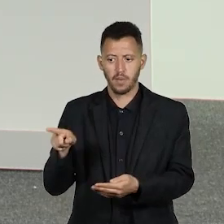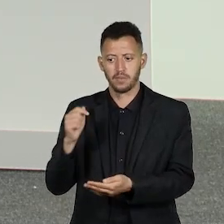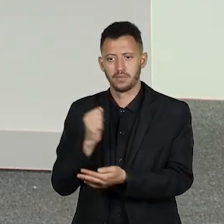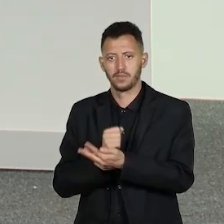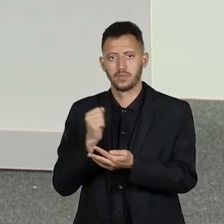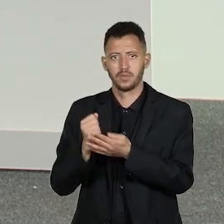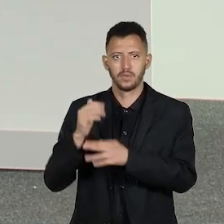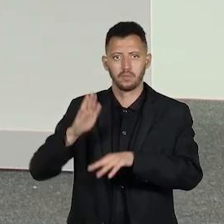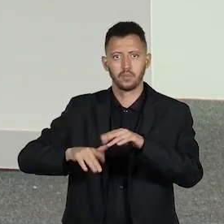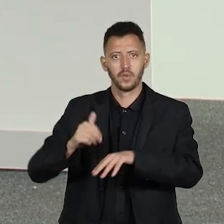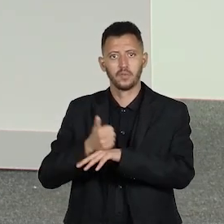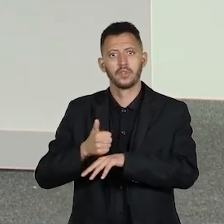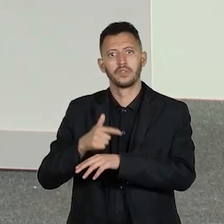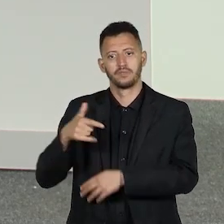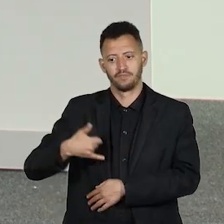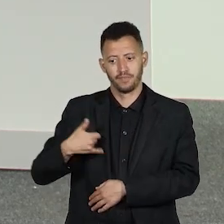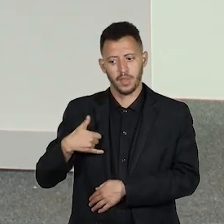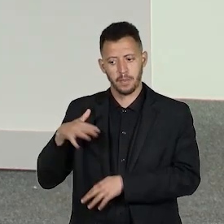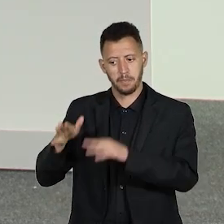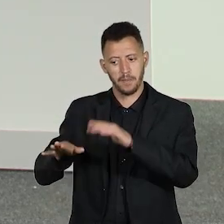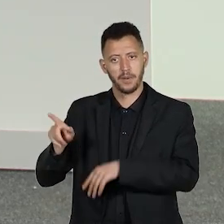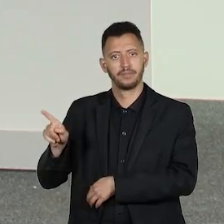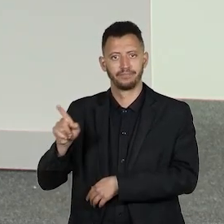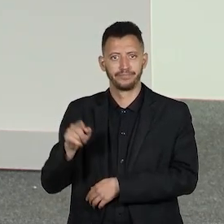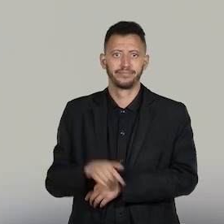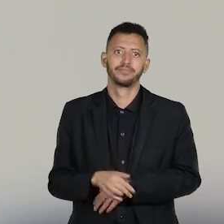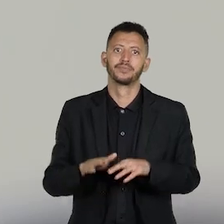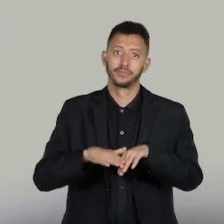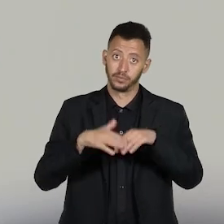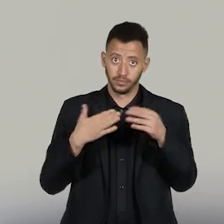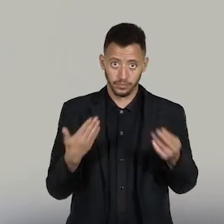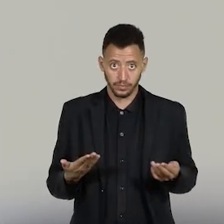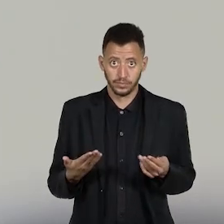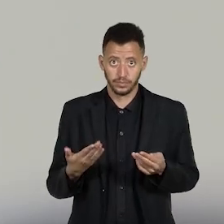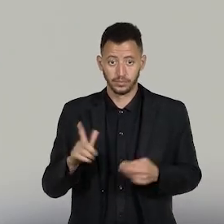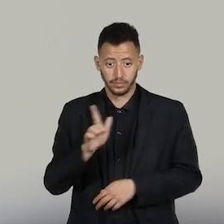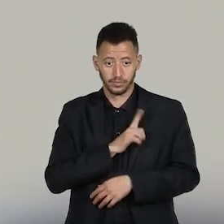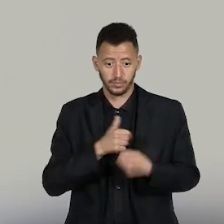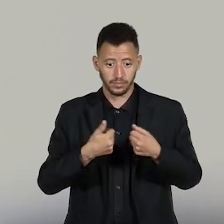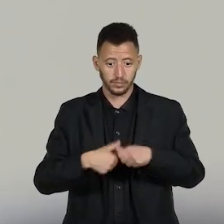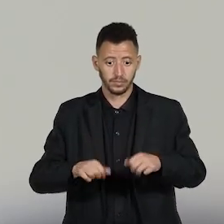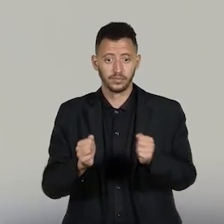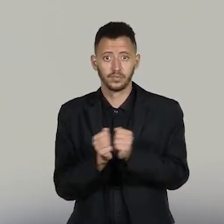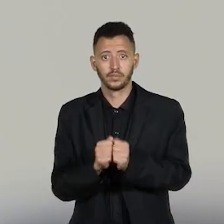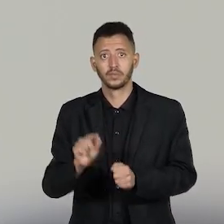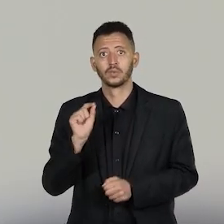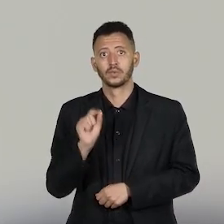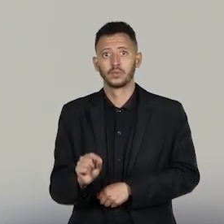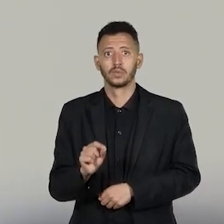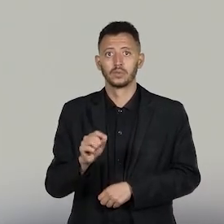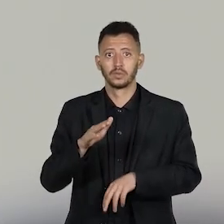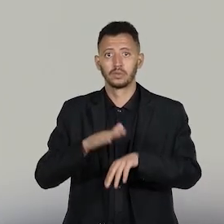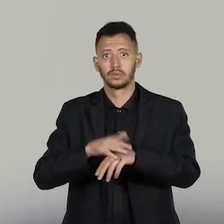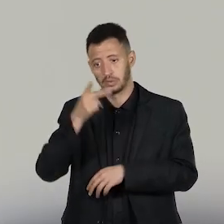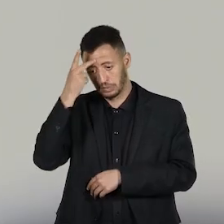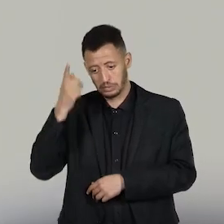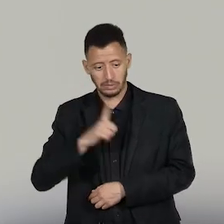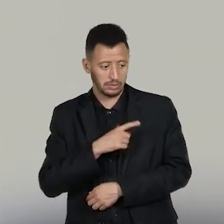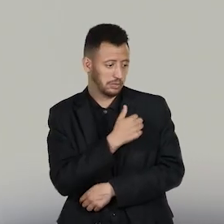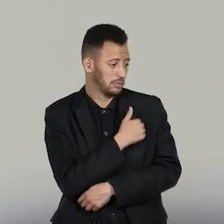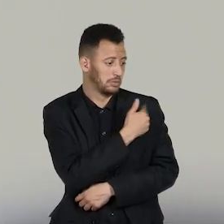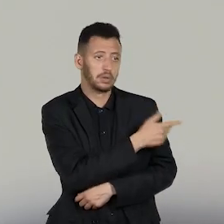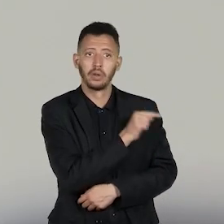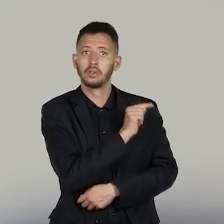ter contratado profissionais nessa faixa etária. Com isso, podemos estar diante do etarismo, que é um tipo